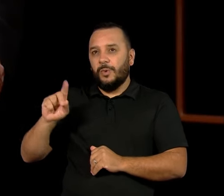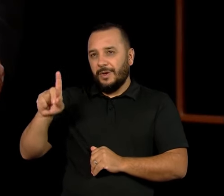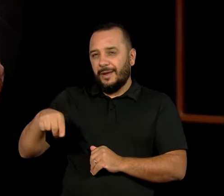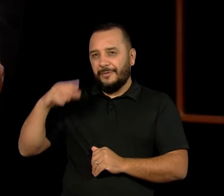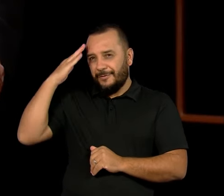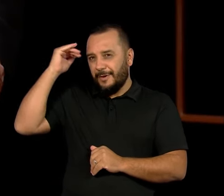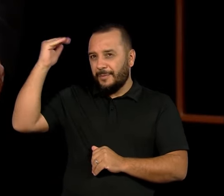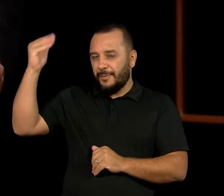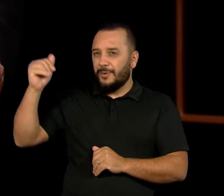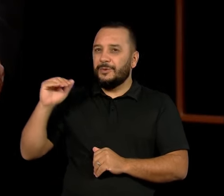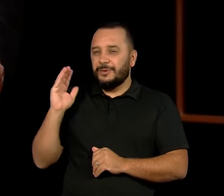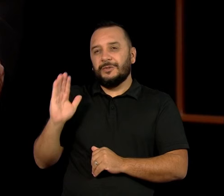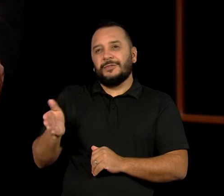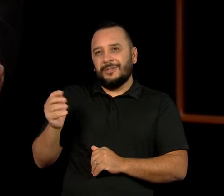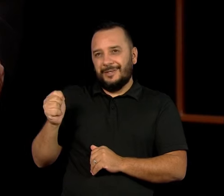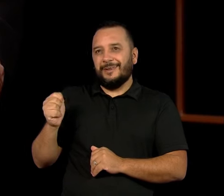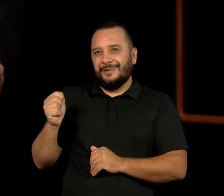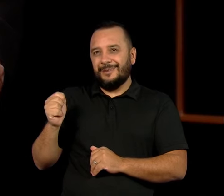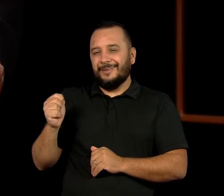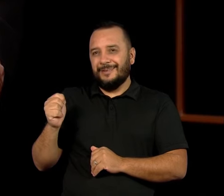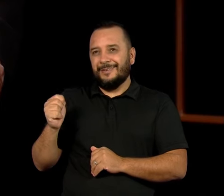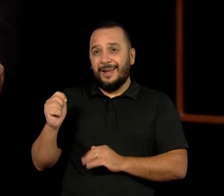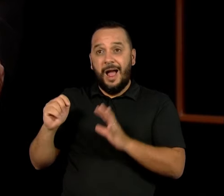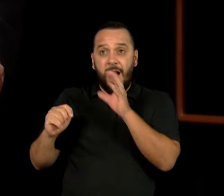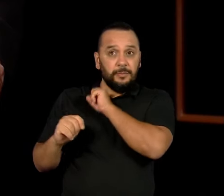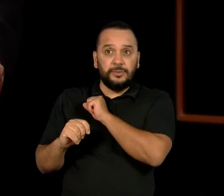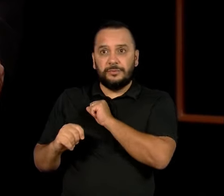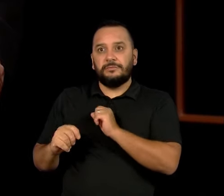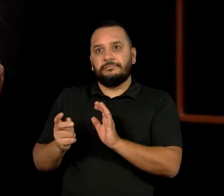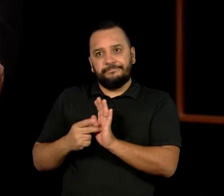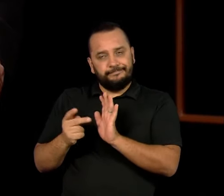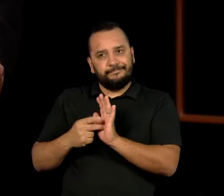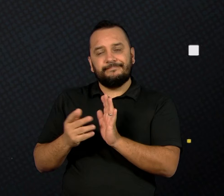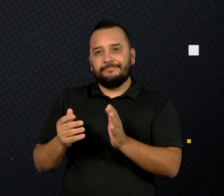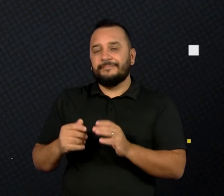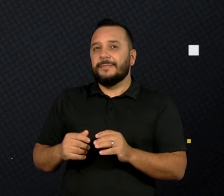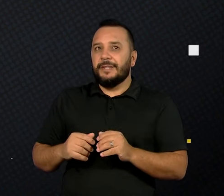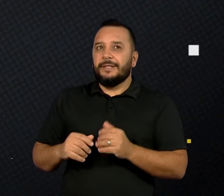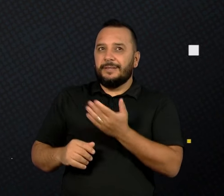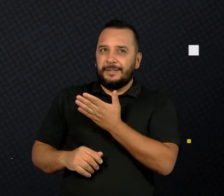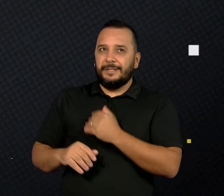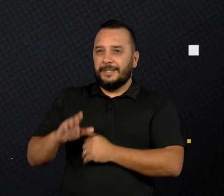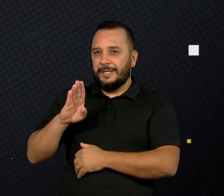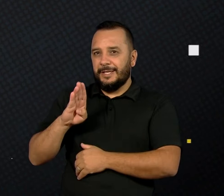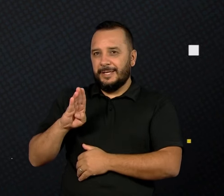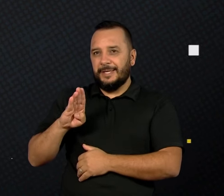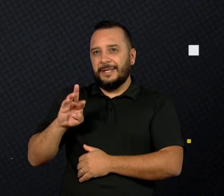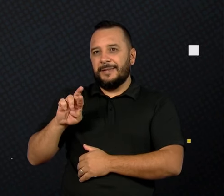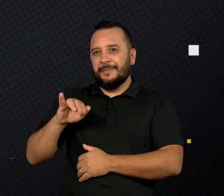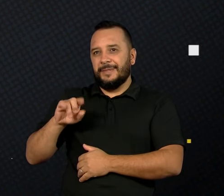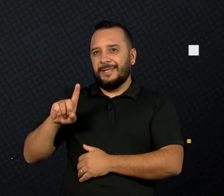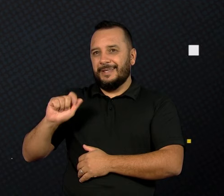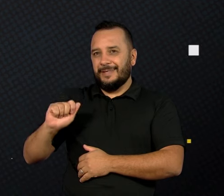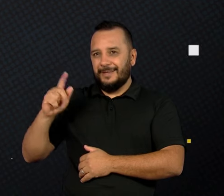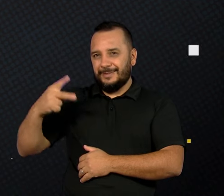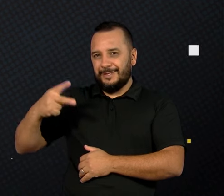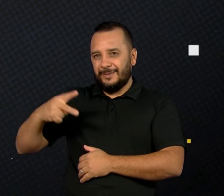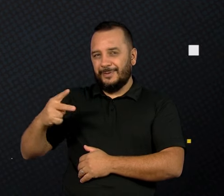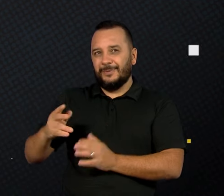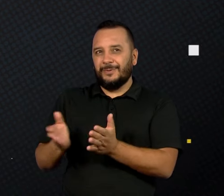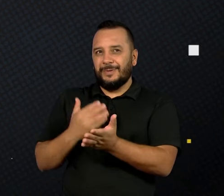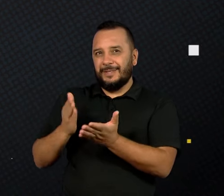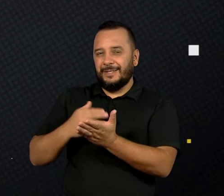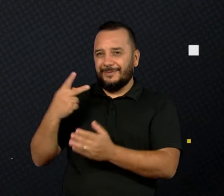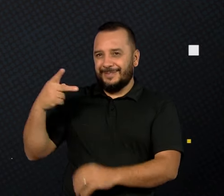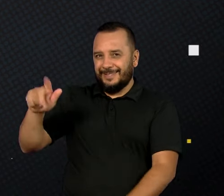um sucesso, um fenômeno, muito rapidamente. Sim. E Brida foi o 2º livro dele. E